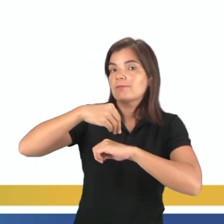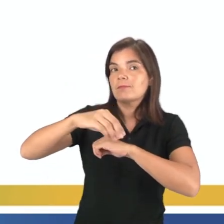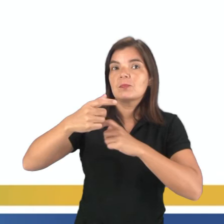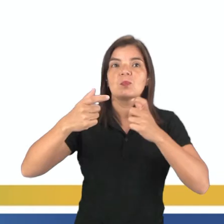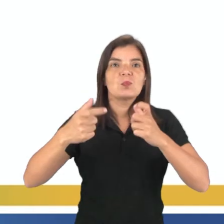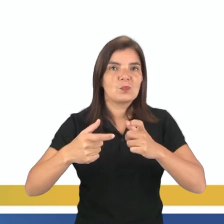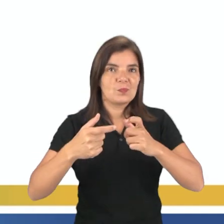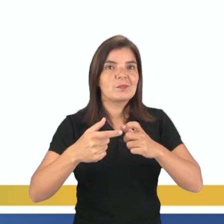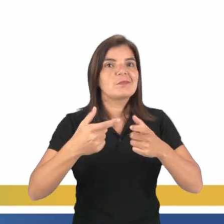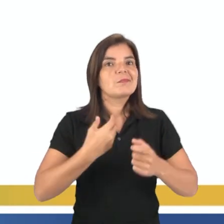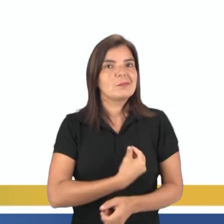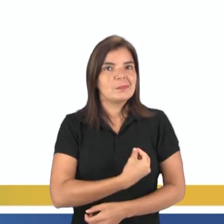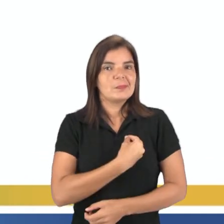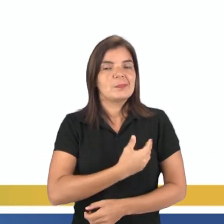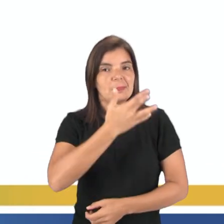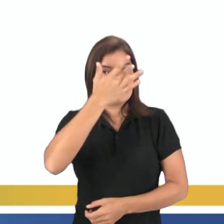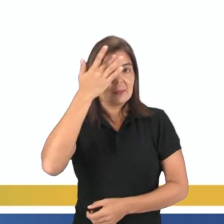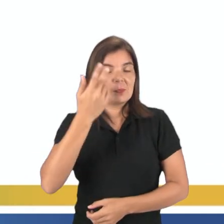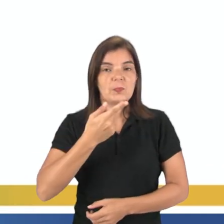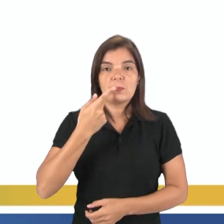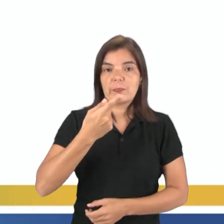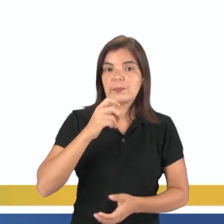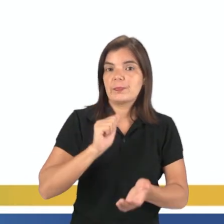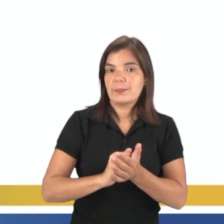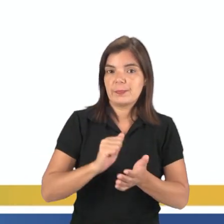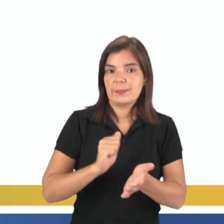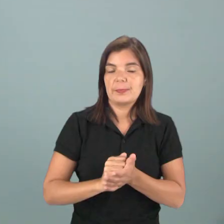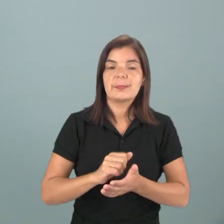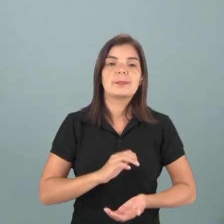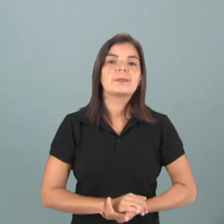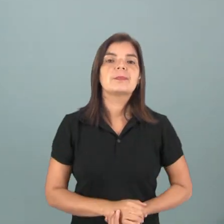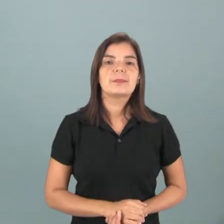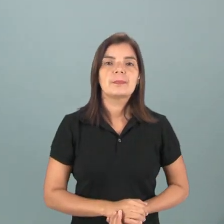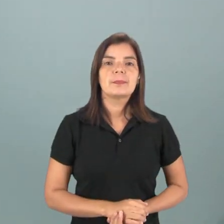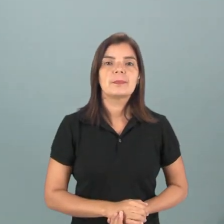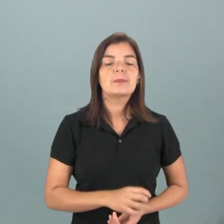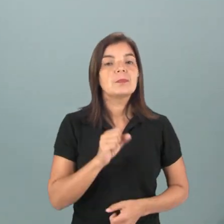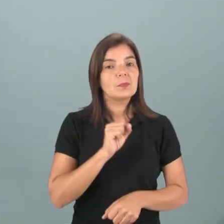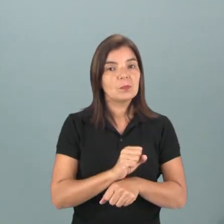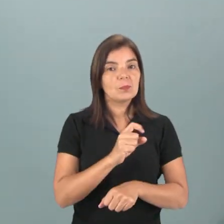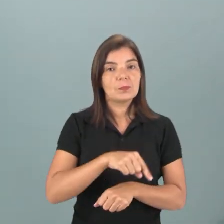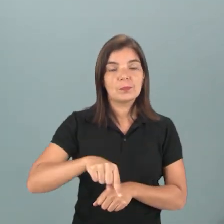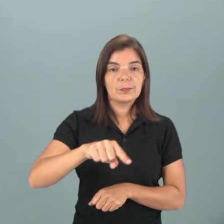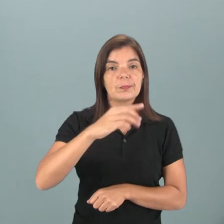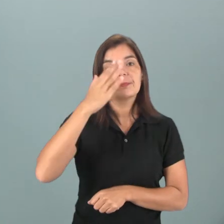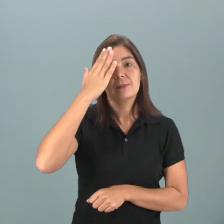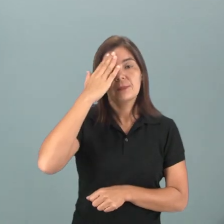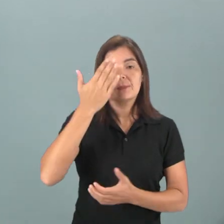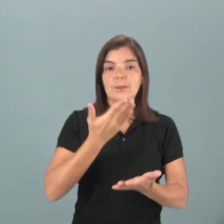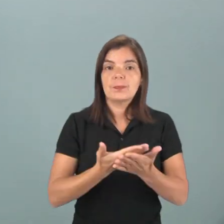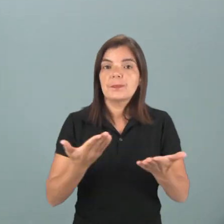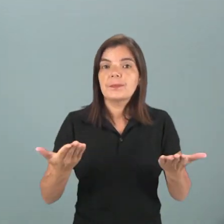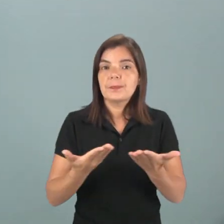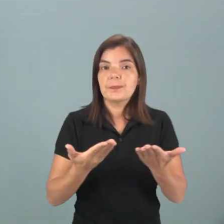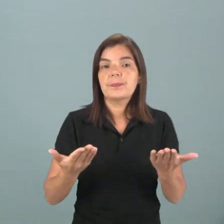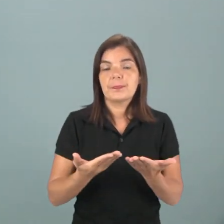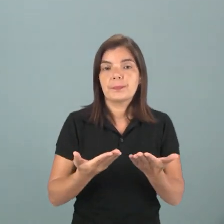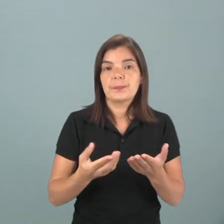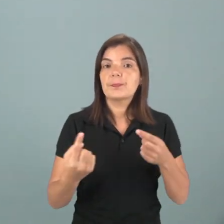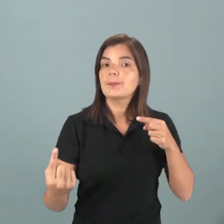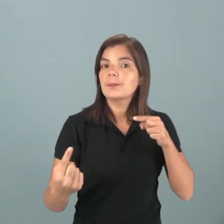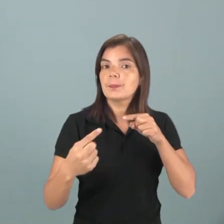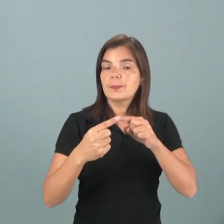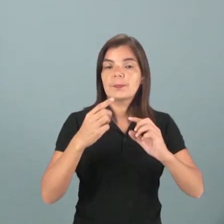circula e do lugar que ocupa a pessoa que fala ou escreve. Espero que tenham entendido a nossa aula de hoje sobre a